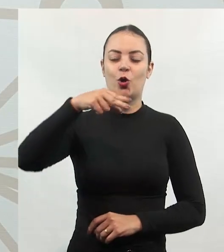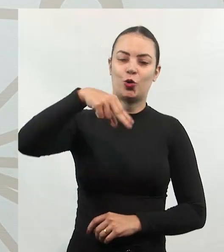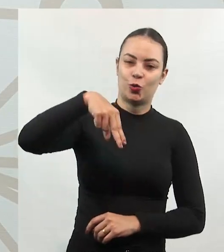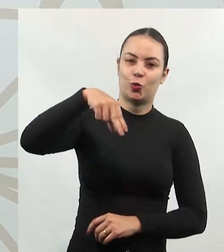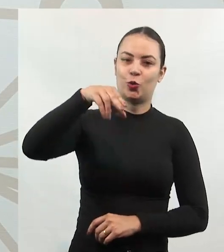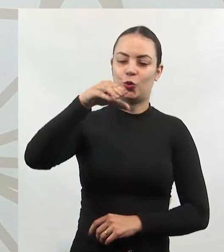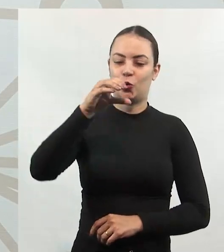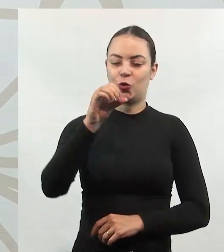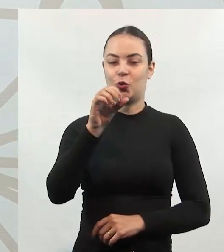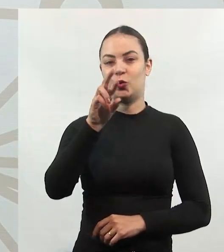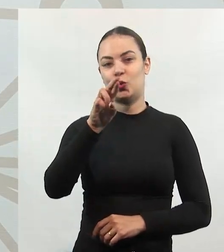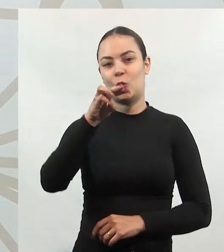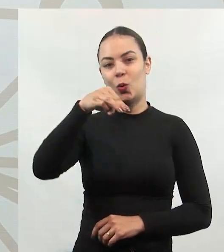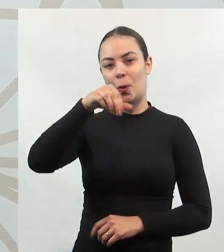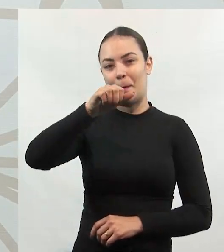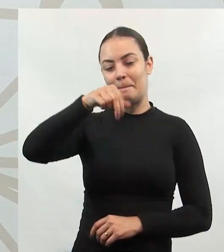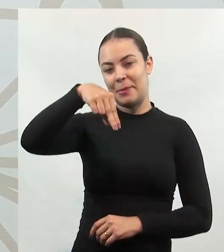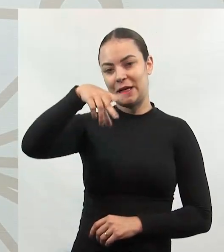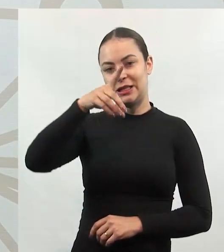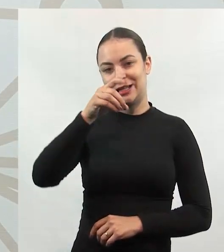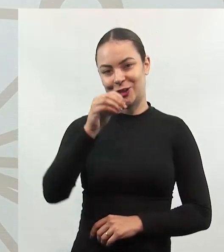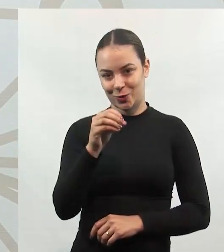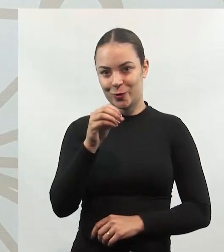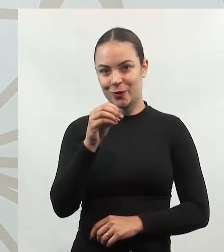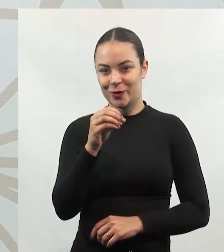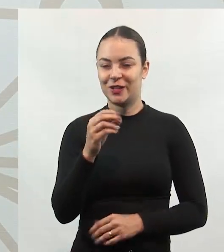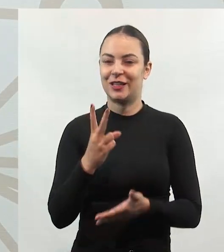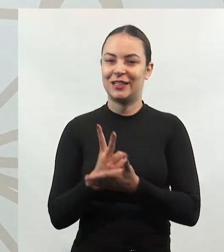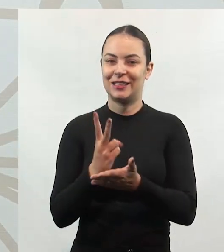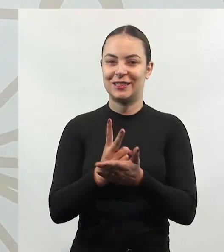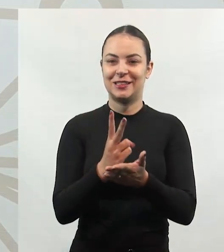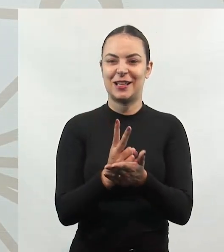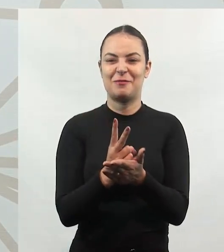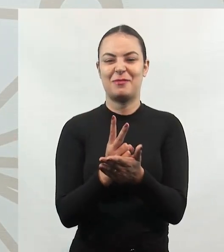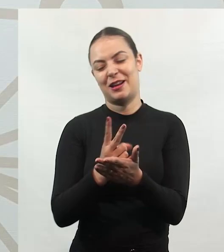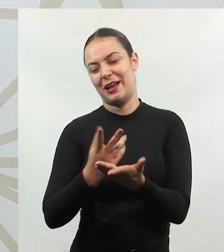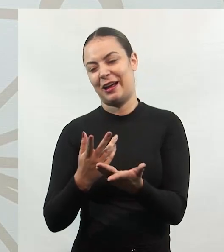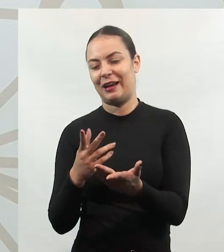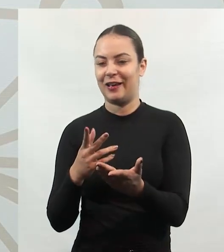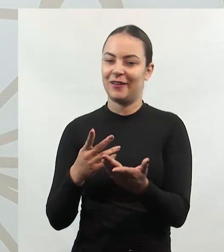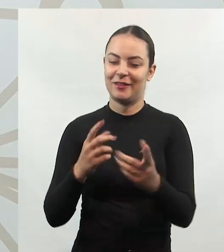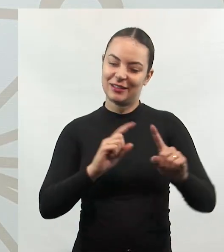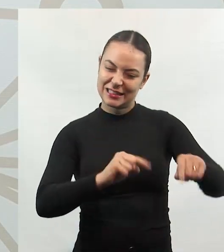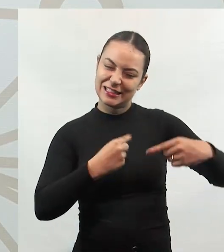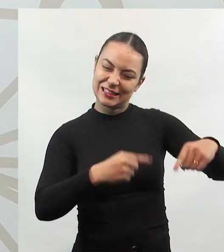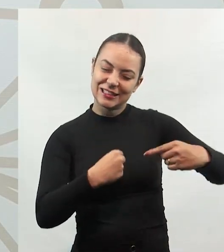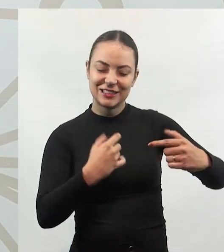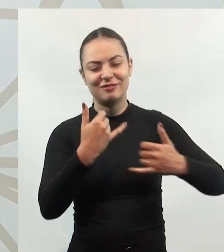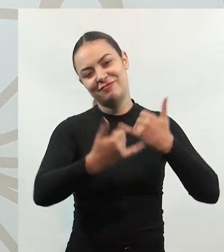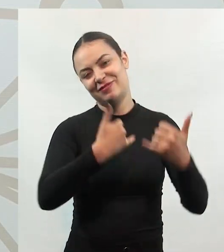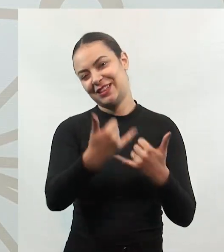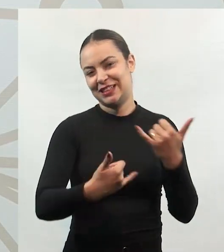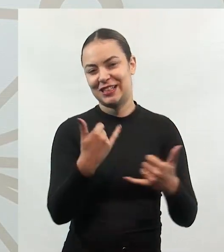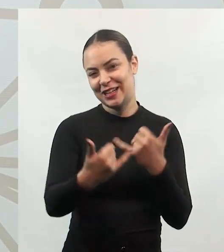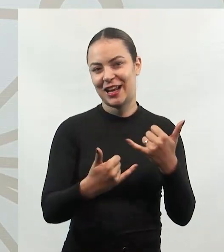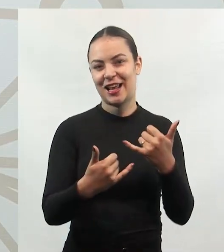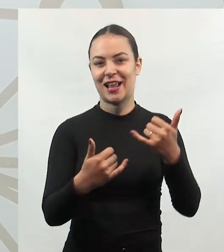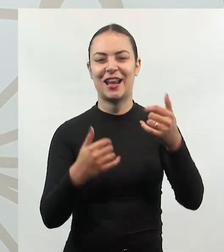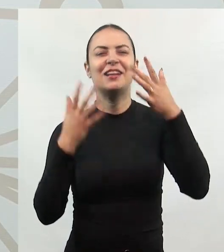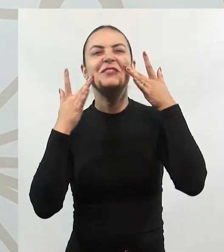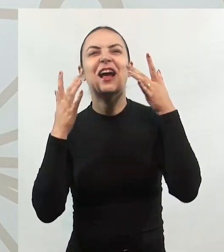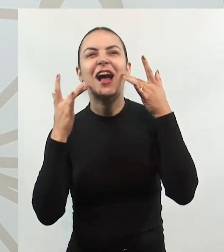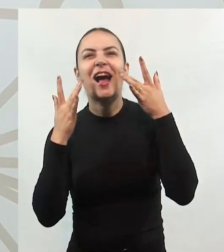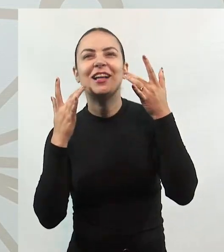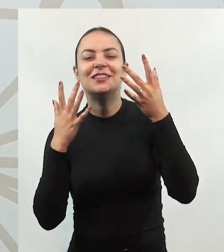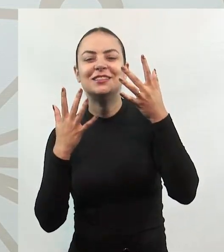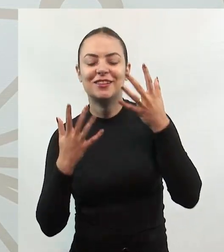carismático, até performático, né, e exigente, né, e existia um momento em que